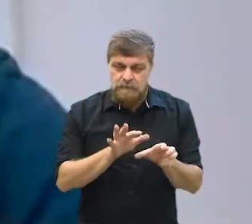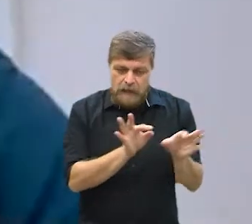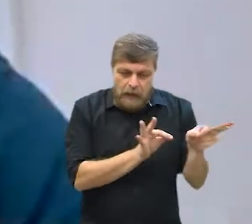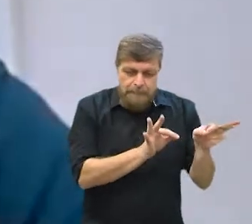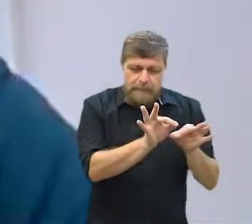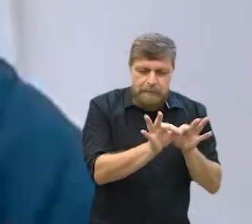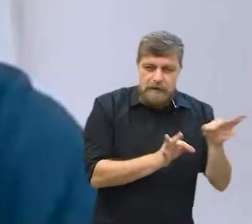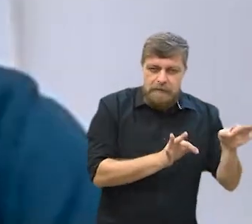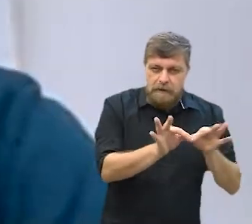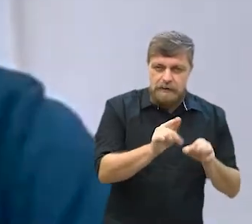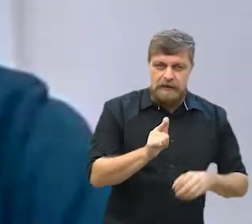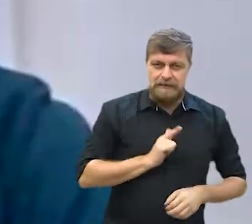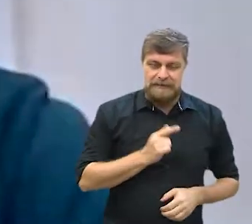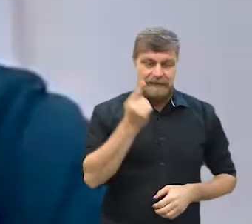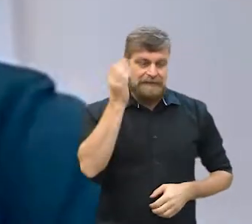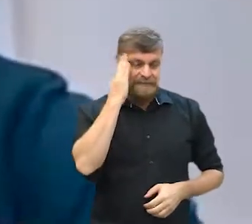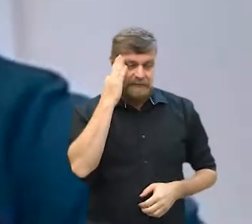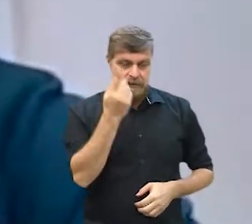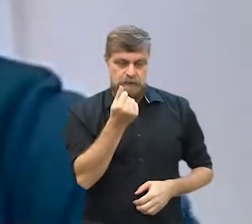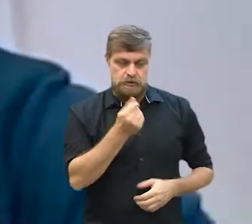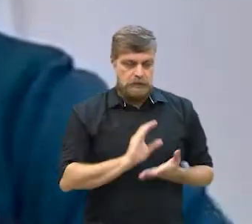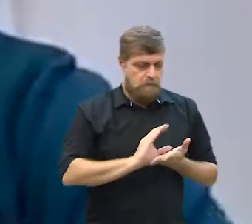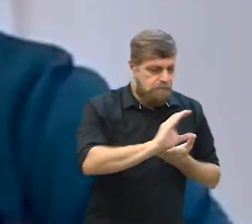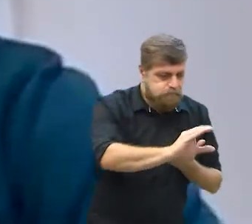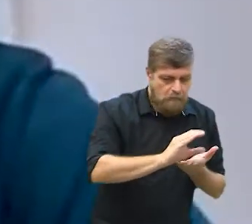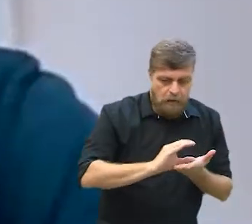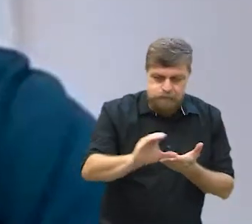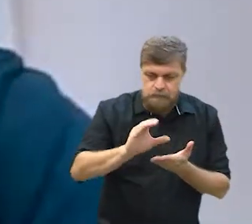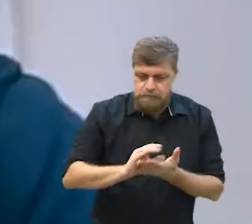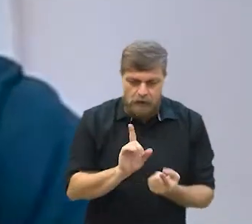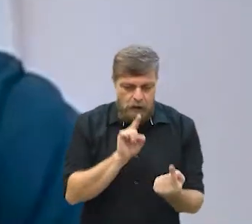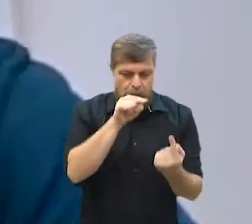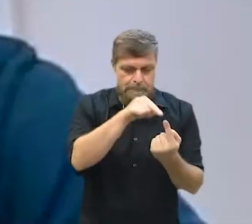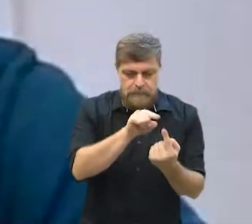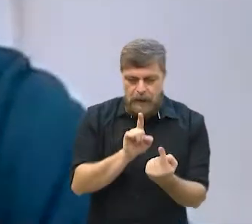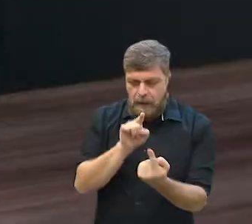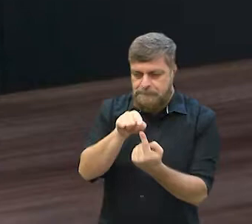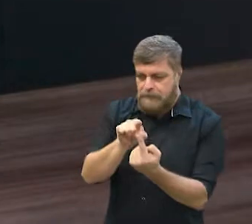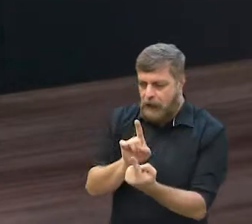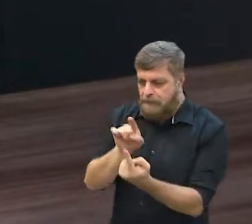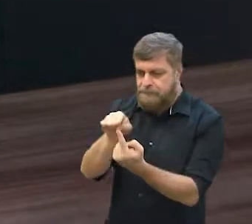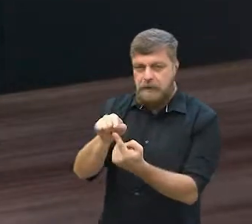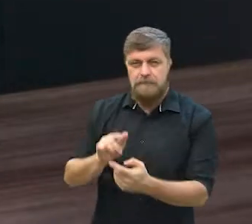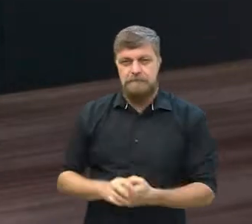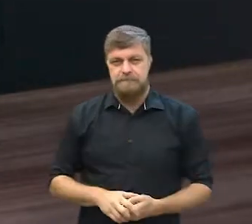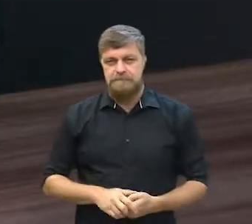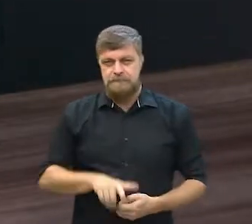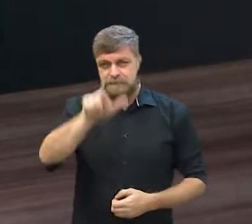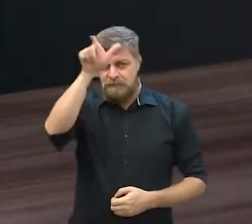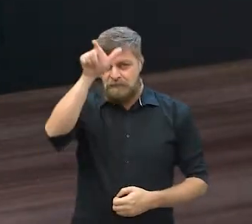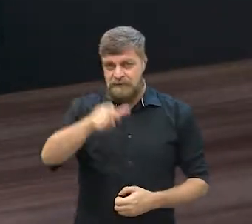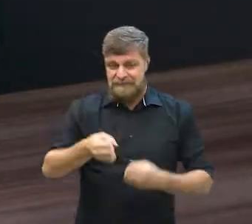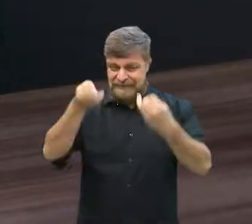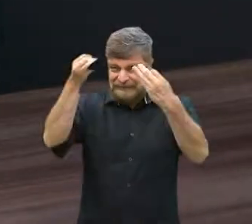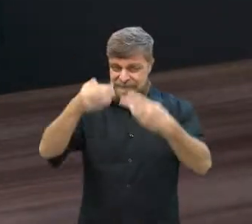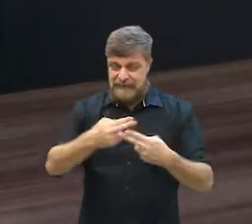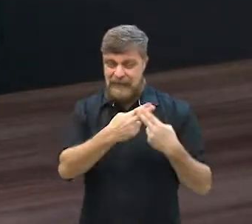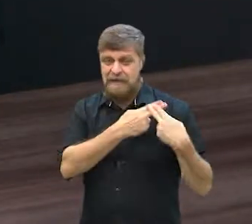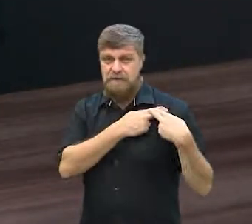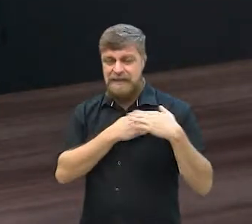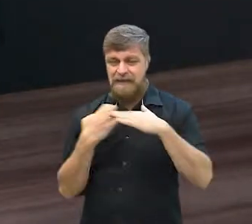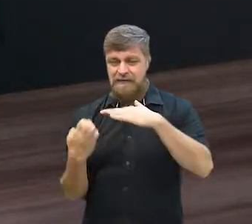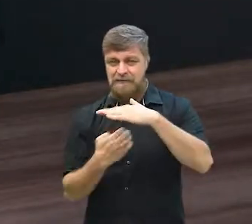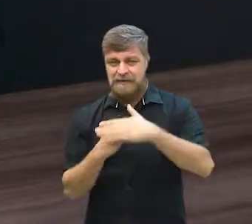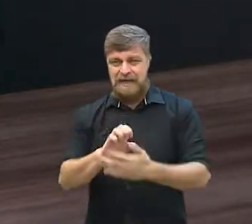seu planejamento, direcionar os seus recursos de forma bem mais assertiva e objetiva. Márcio, você está falando como CTO da Ethereum,